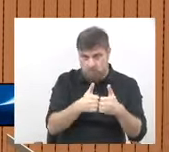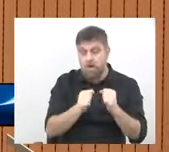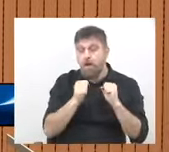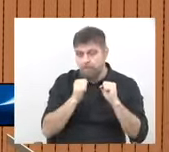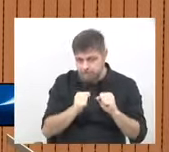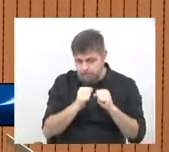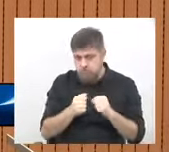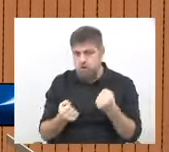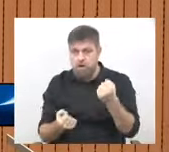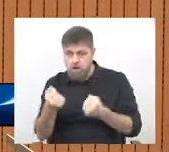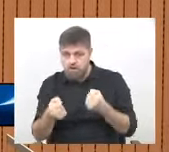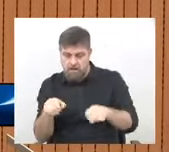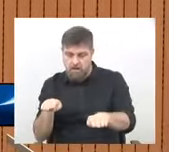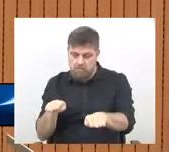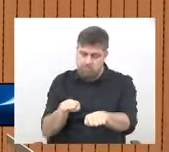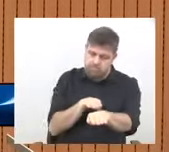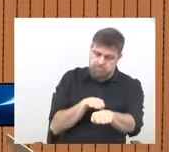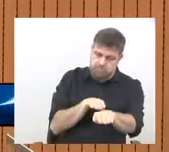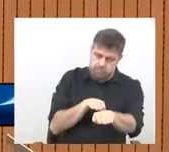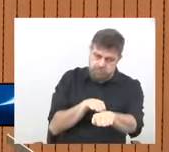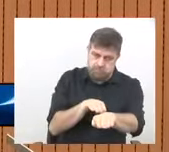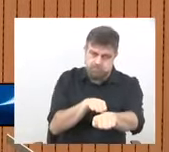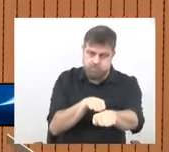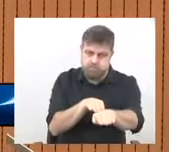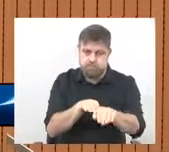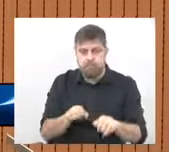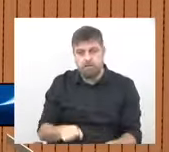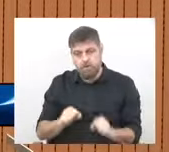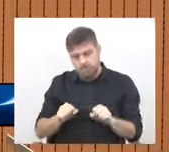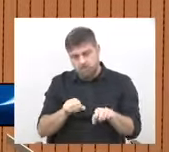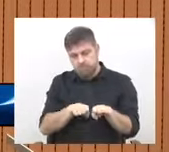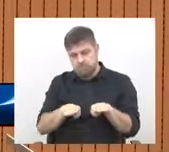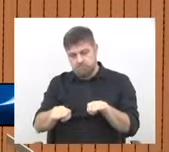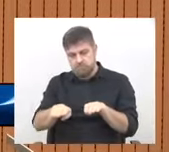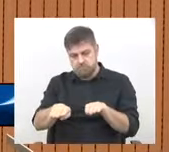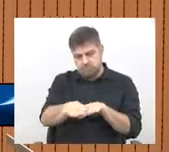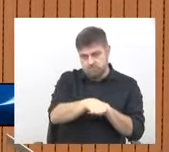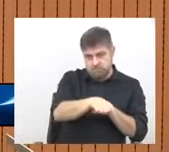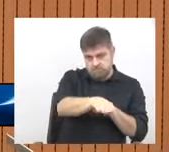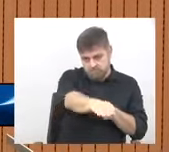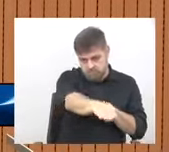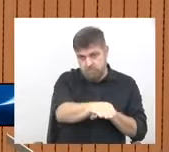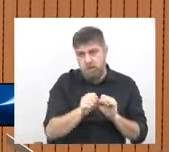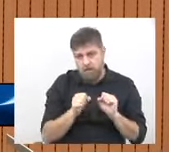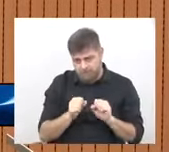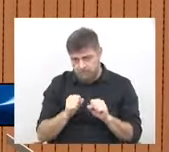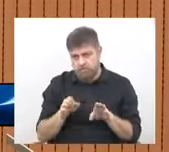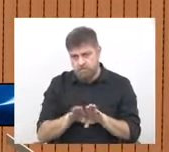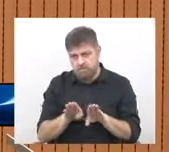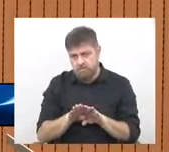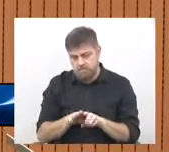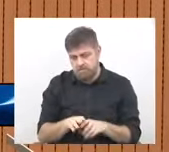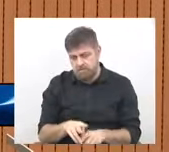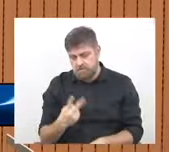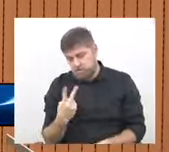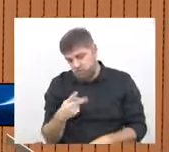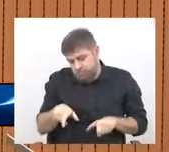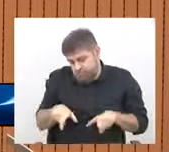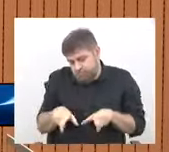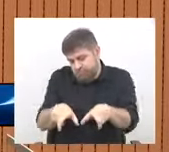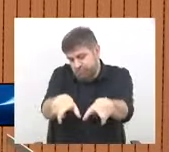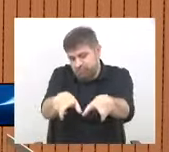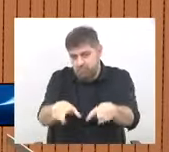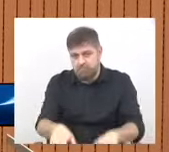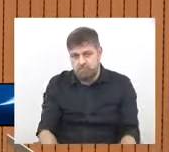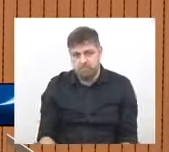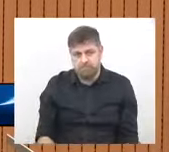você fazer uma ultrapassagem ou mesmo no momento de ociosidade da via para que seja dividido o espaço. É